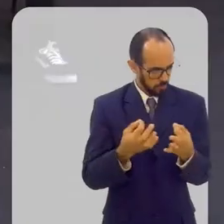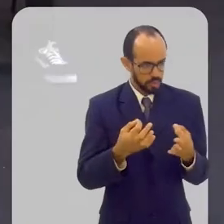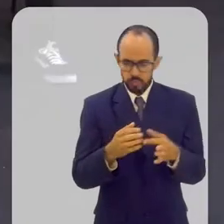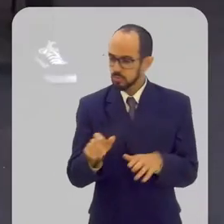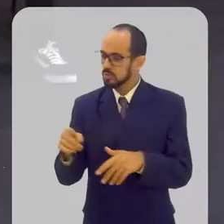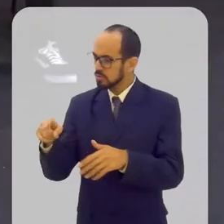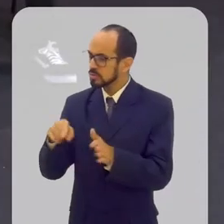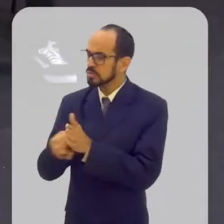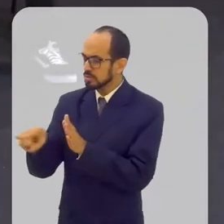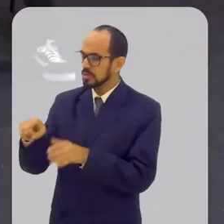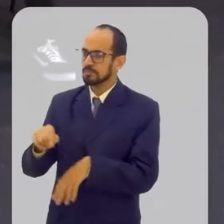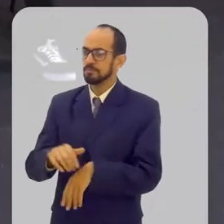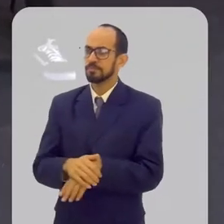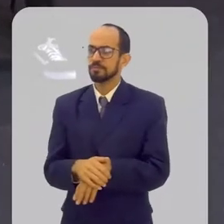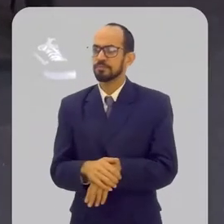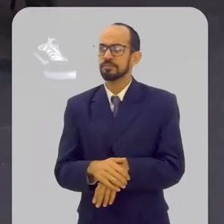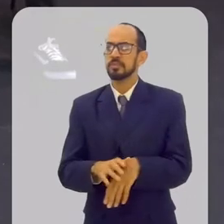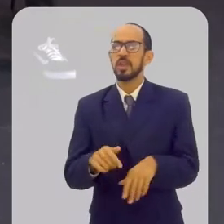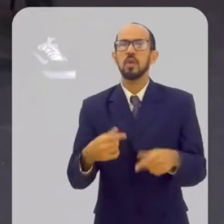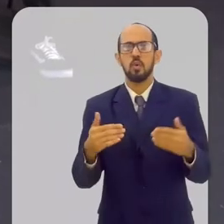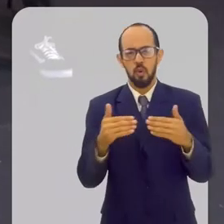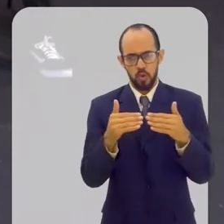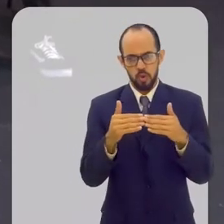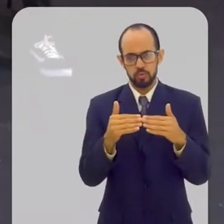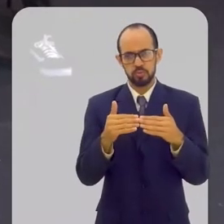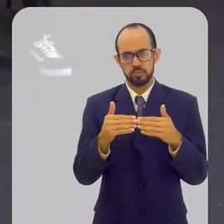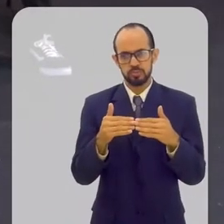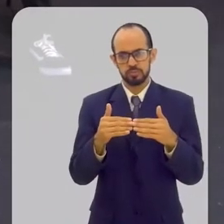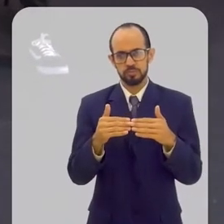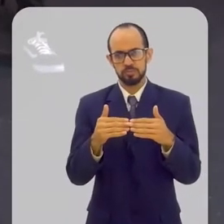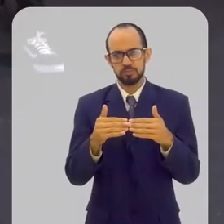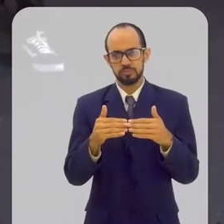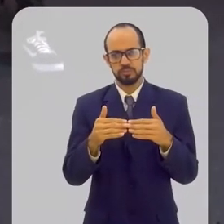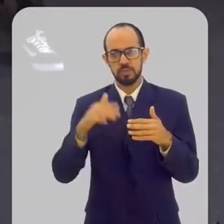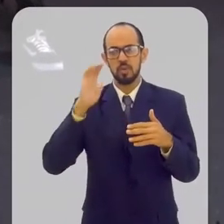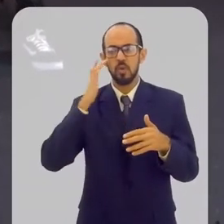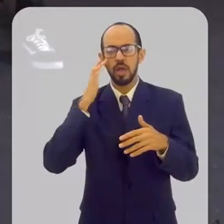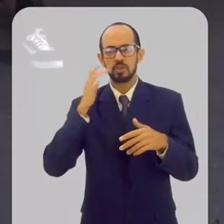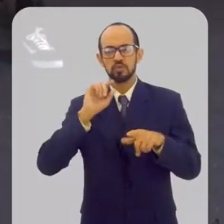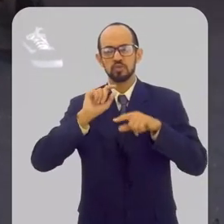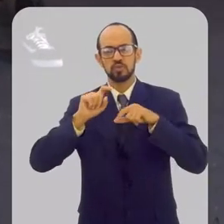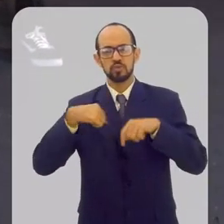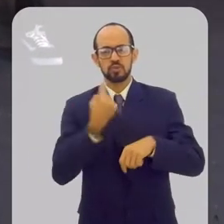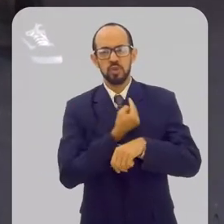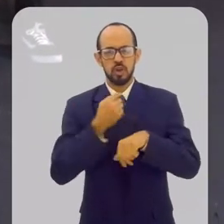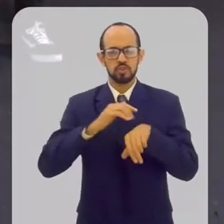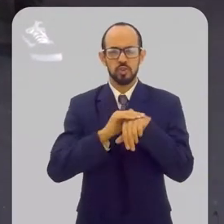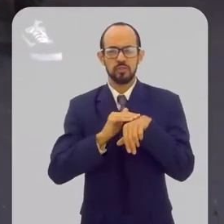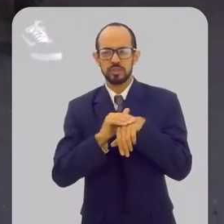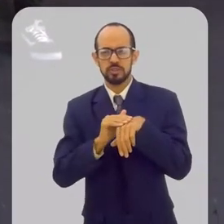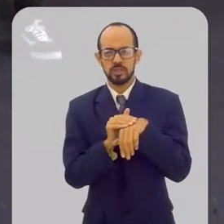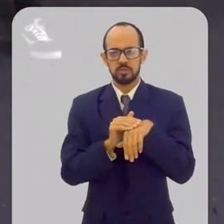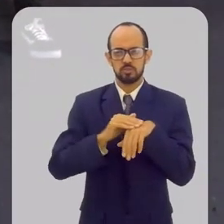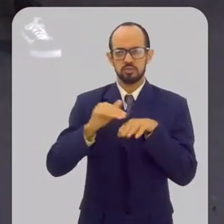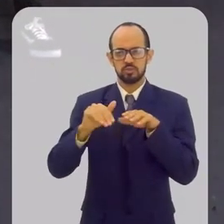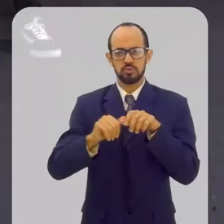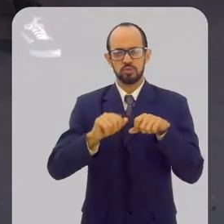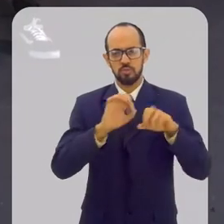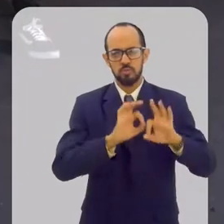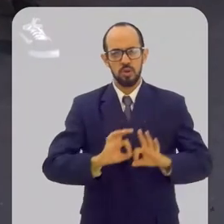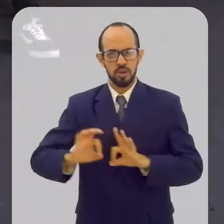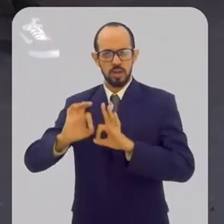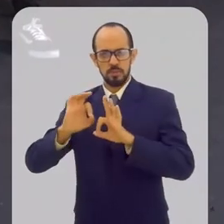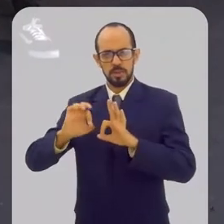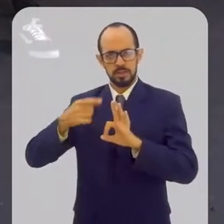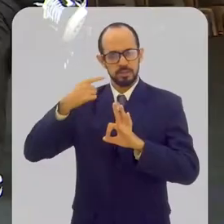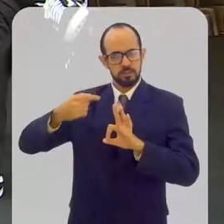fundamental. Eu concordo plenamente. Eu acho que a gente conversou, não sei se foi no programa da segunda passada, enfim,